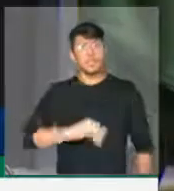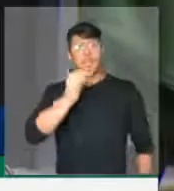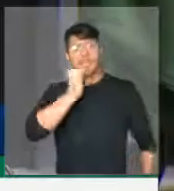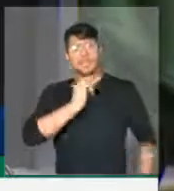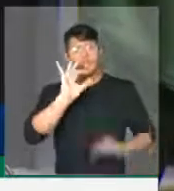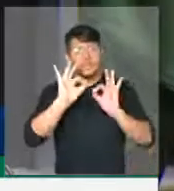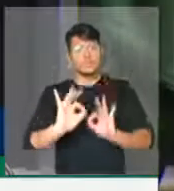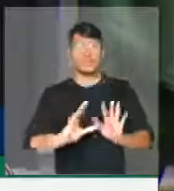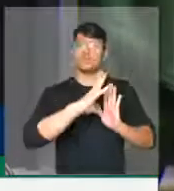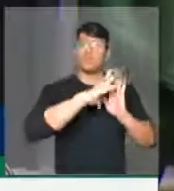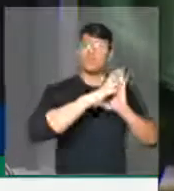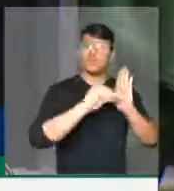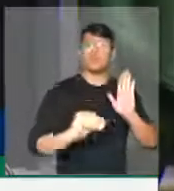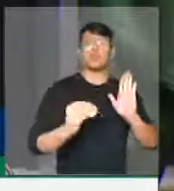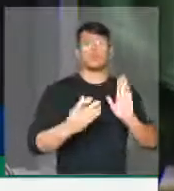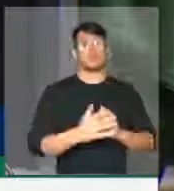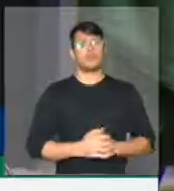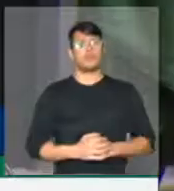um ato tão